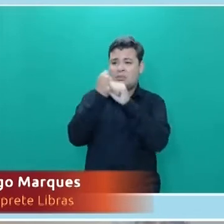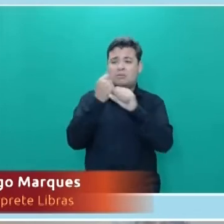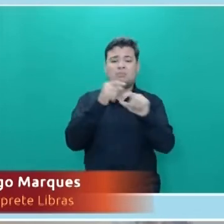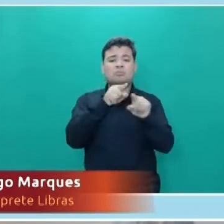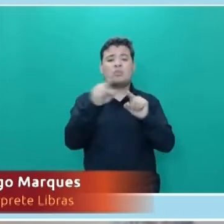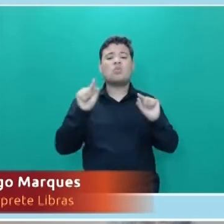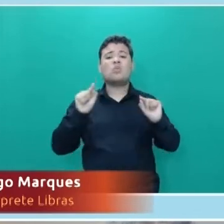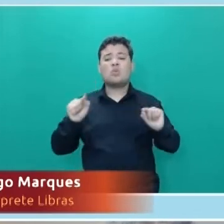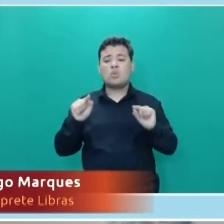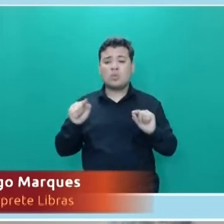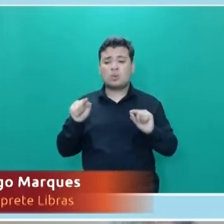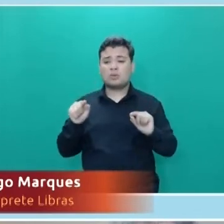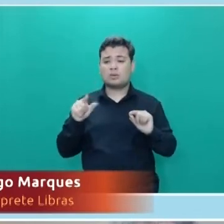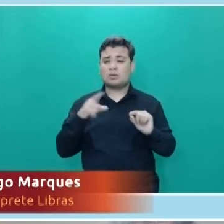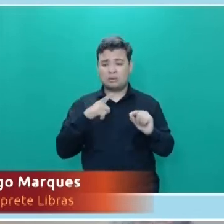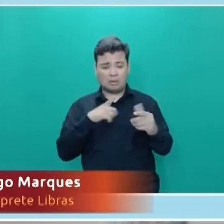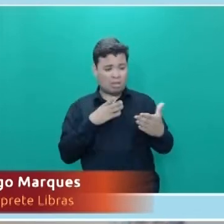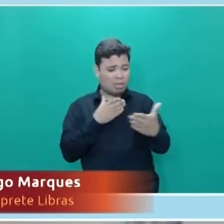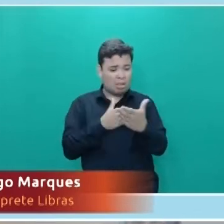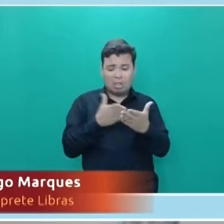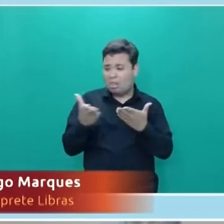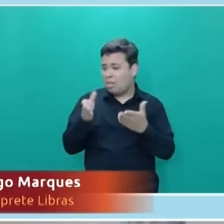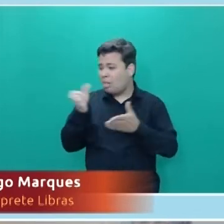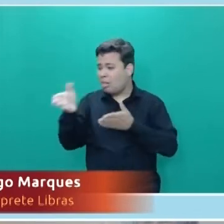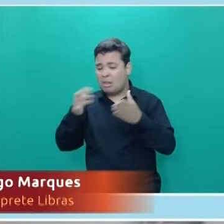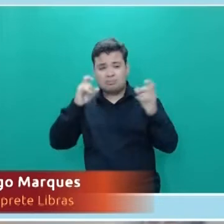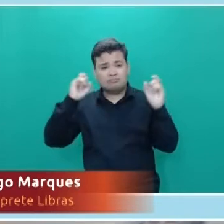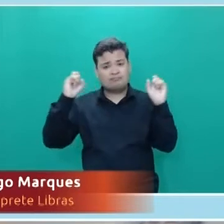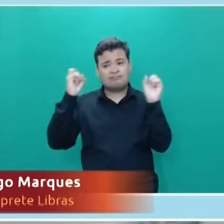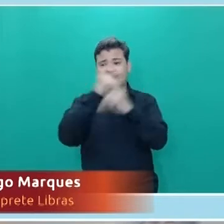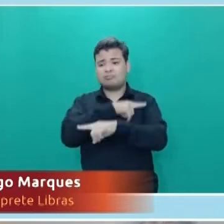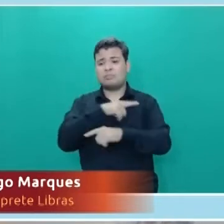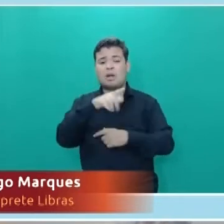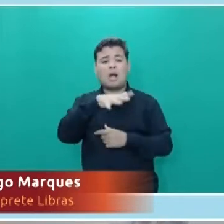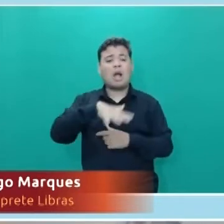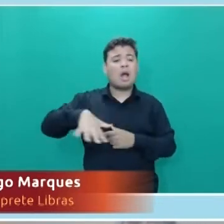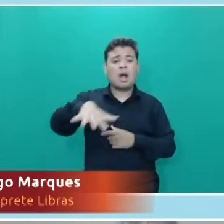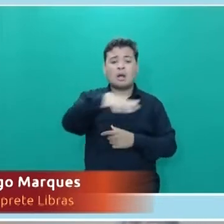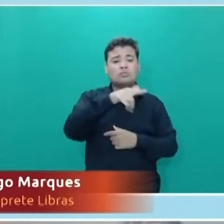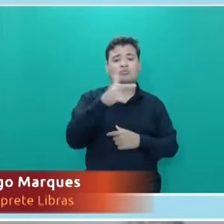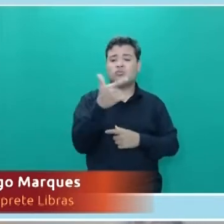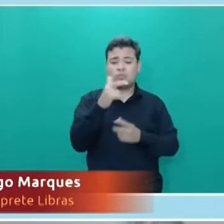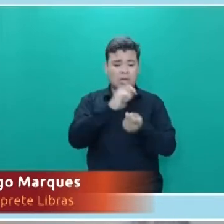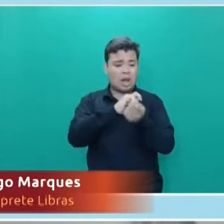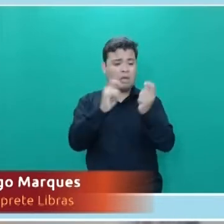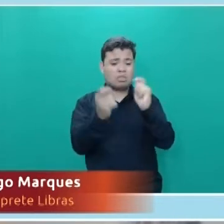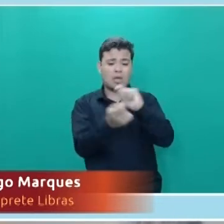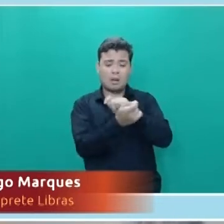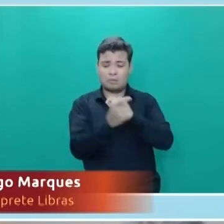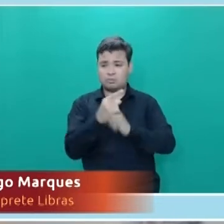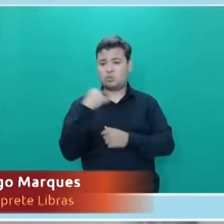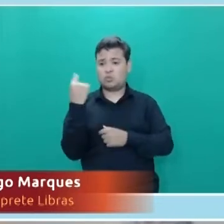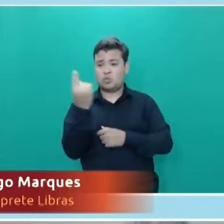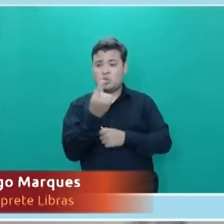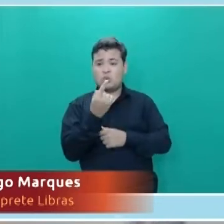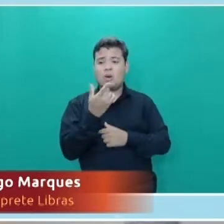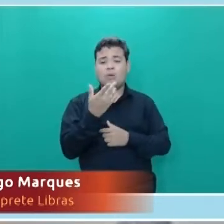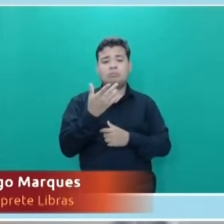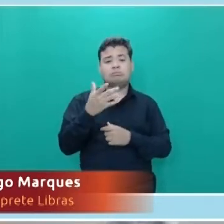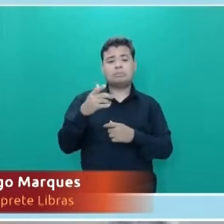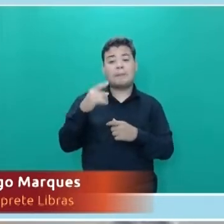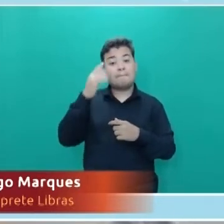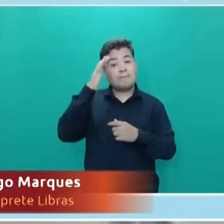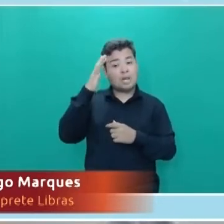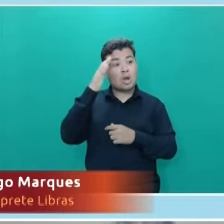que nos coloca à margem. Então, esses espaços não foram construídos ou não são pensados para pessoas com